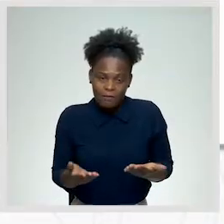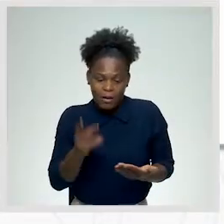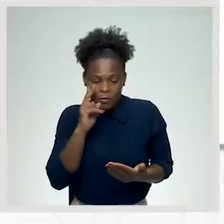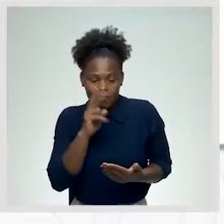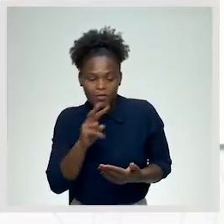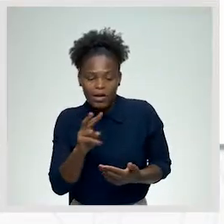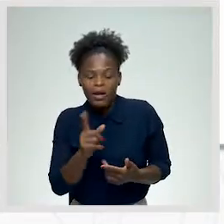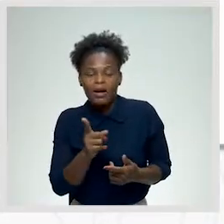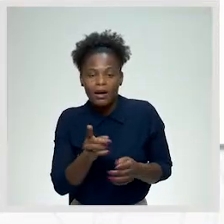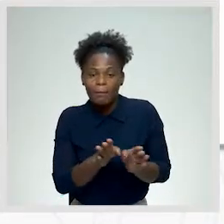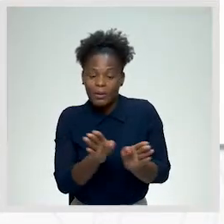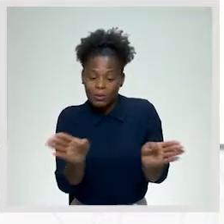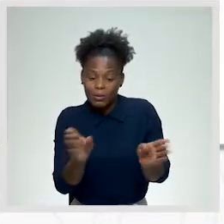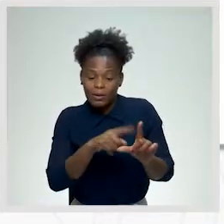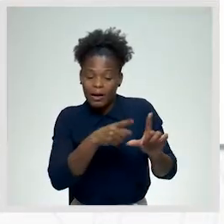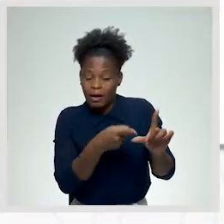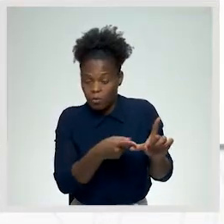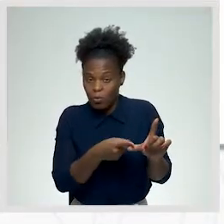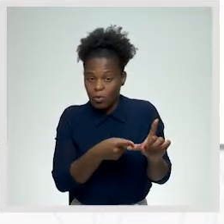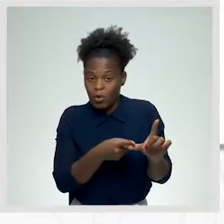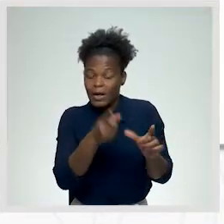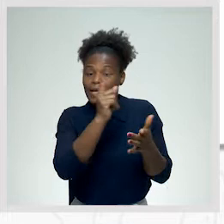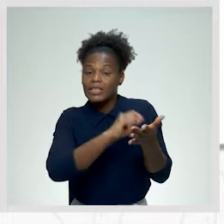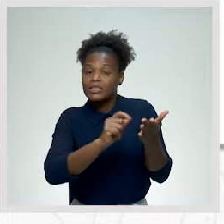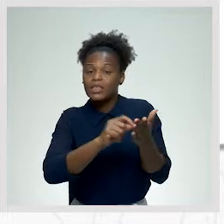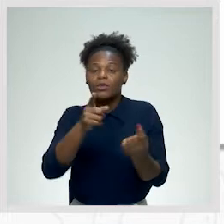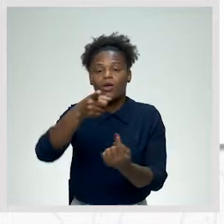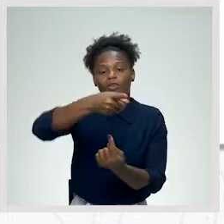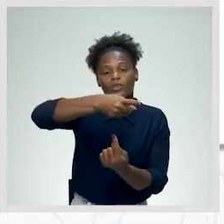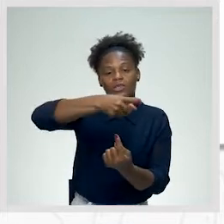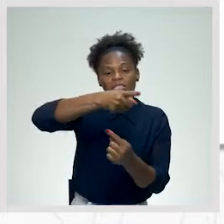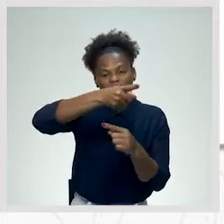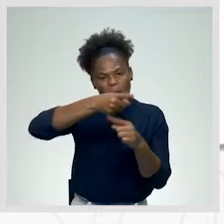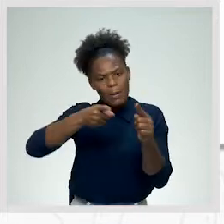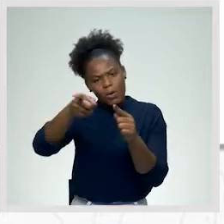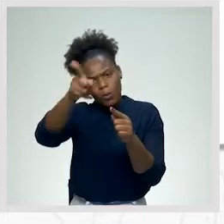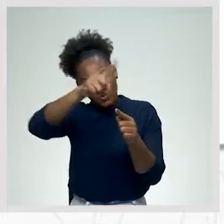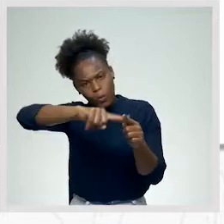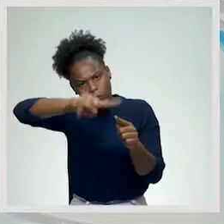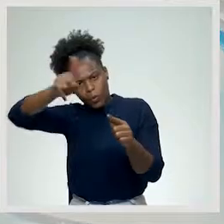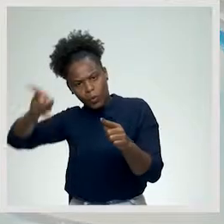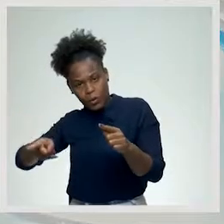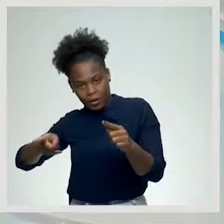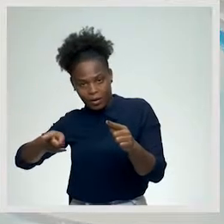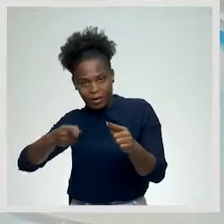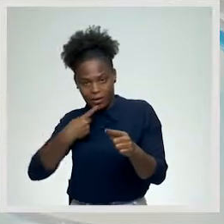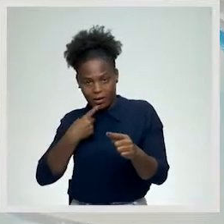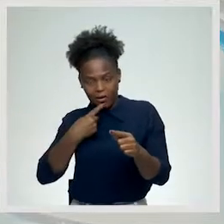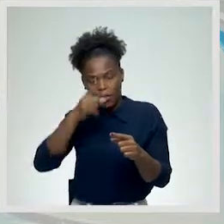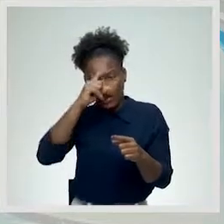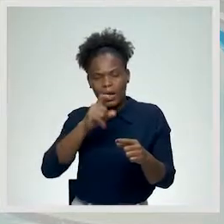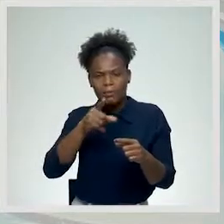ver a amplitude de um ângulo inscrito numa semicircunferência. Recordando